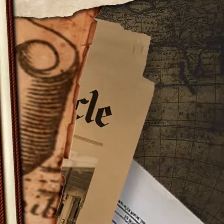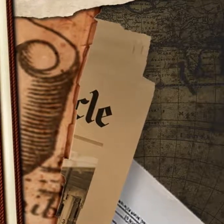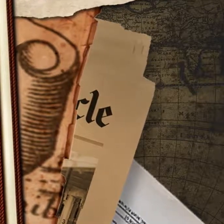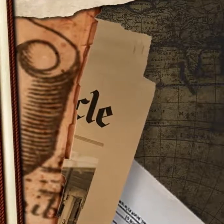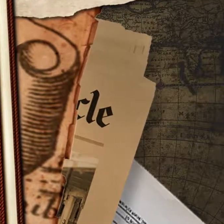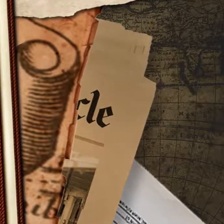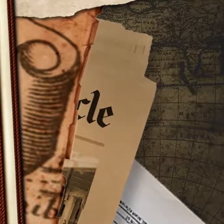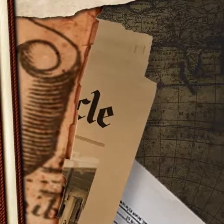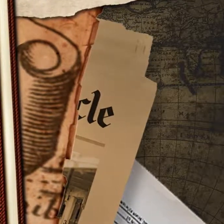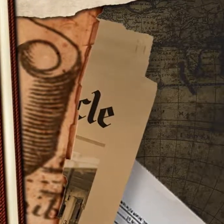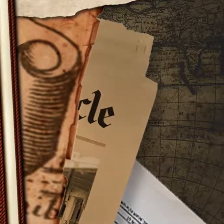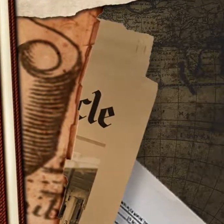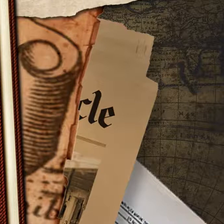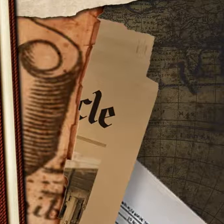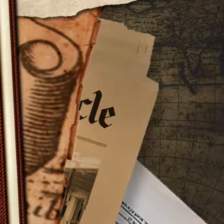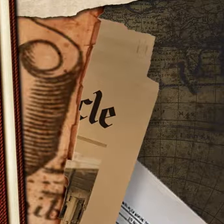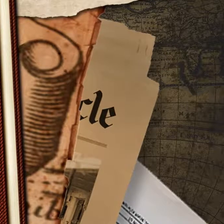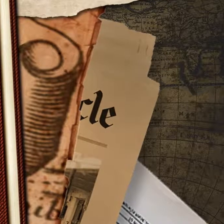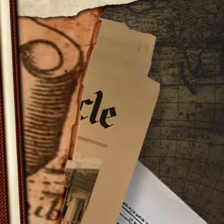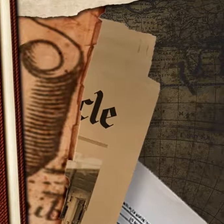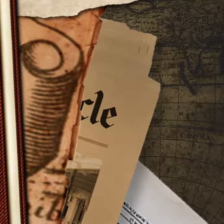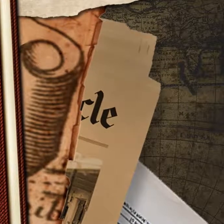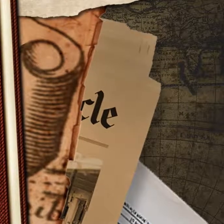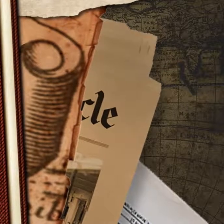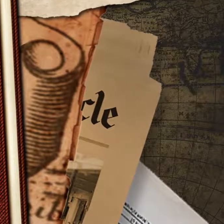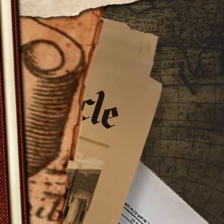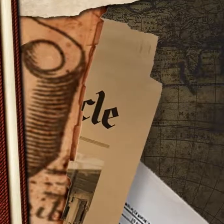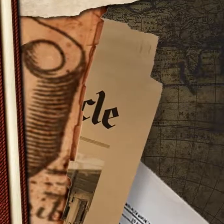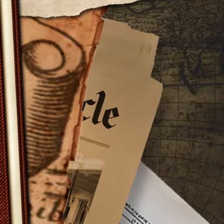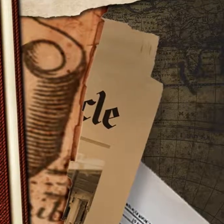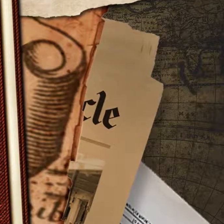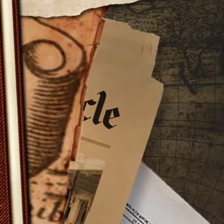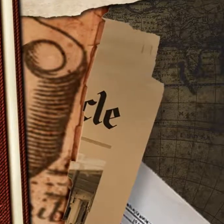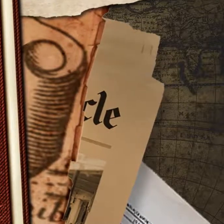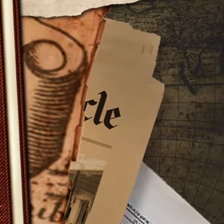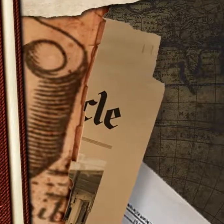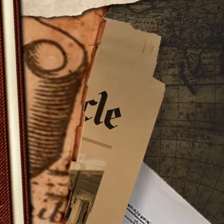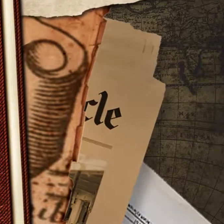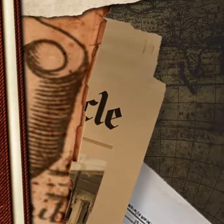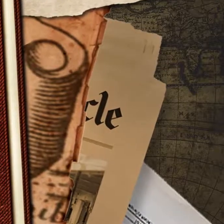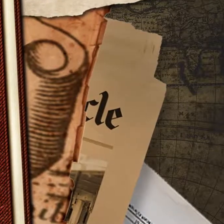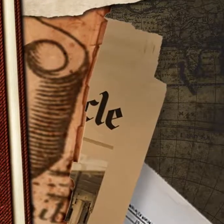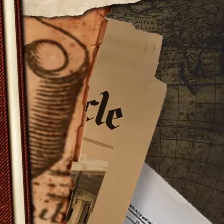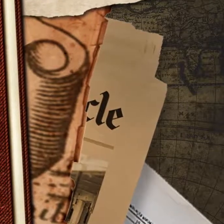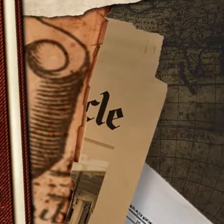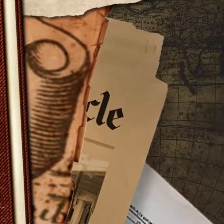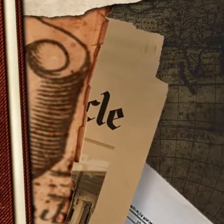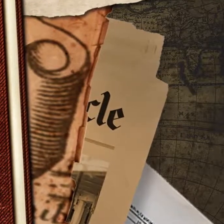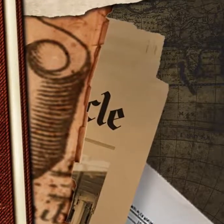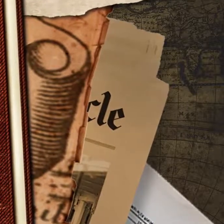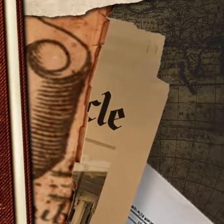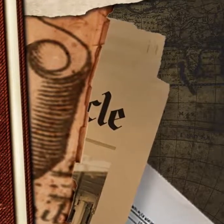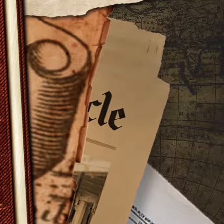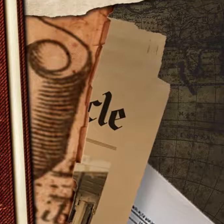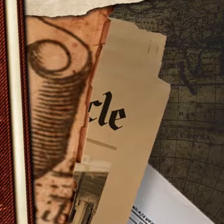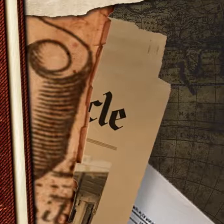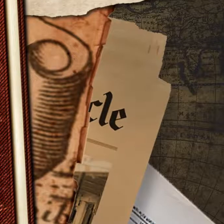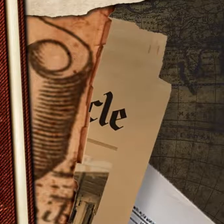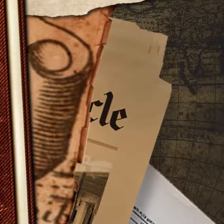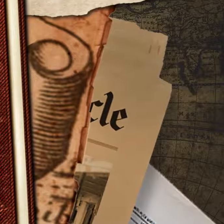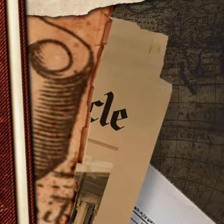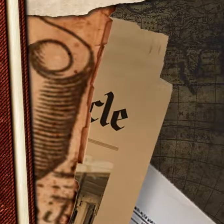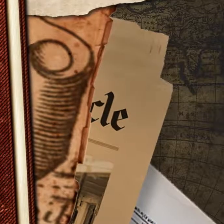francês, Le Tour du Monde en 80 jours, que em português significa A Volta ao Mundo em 80